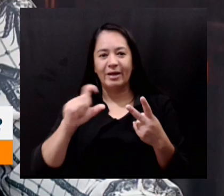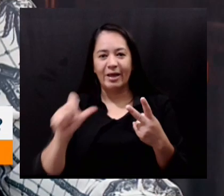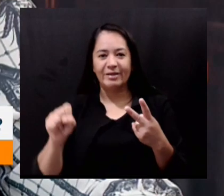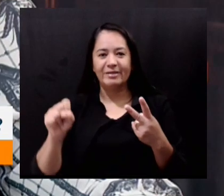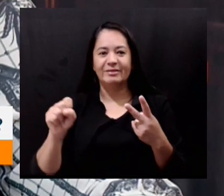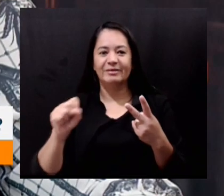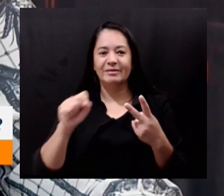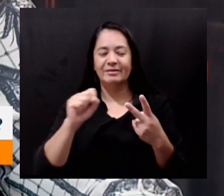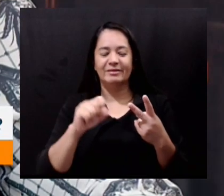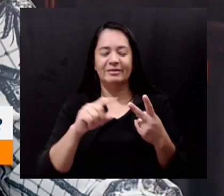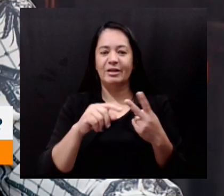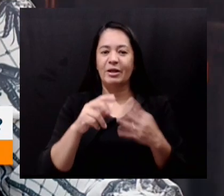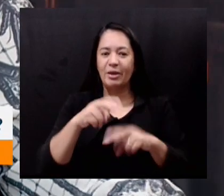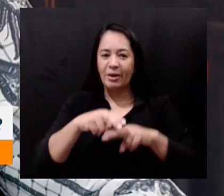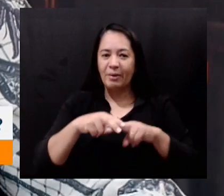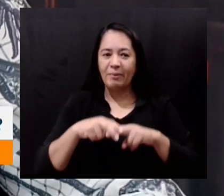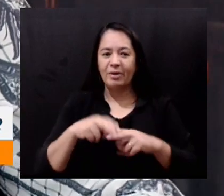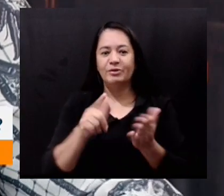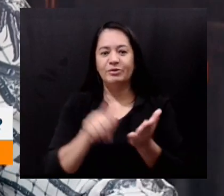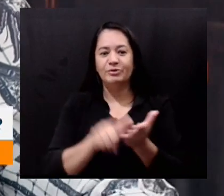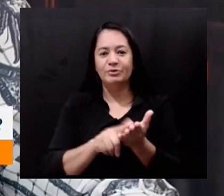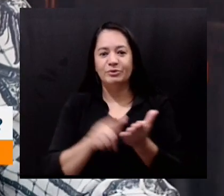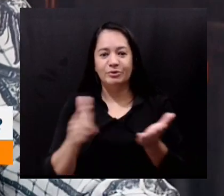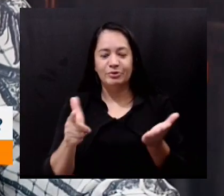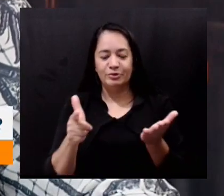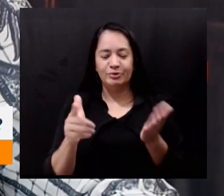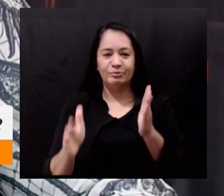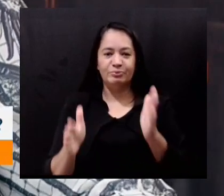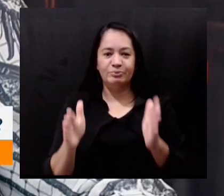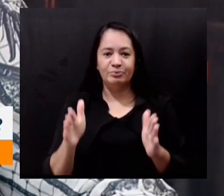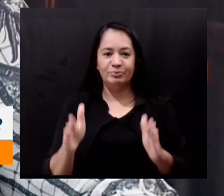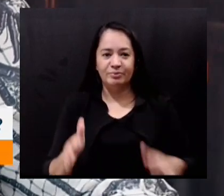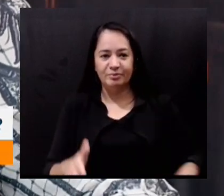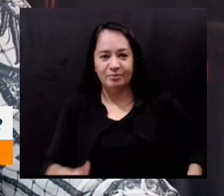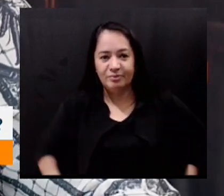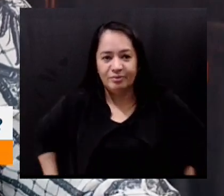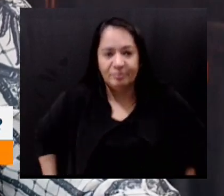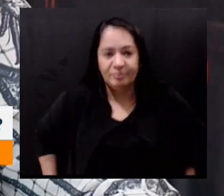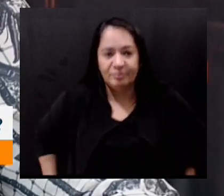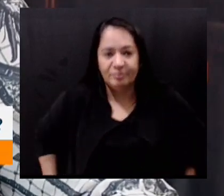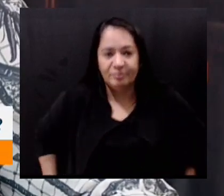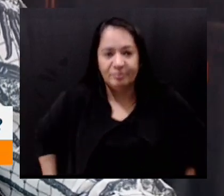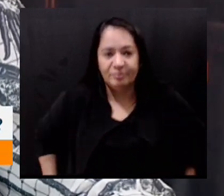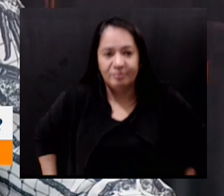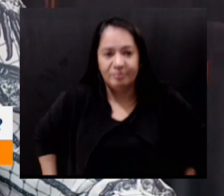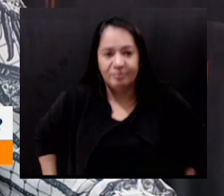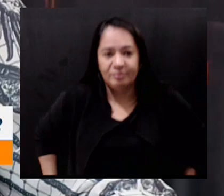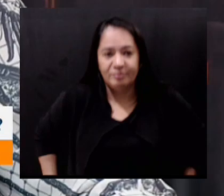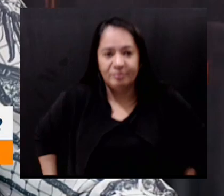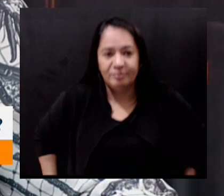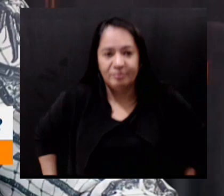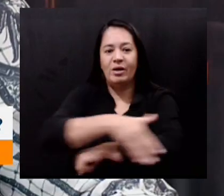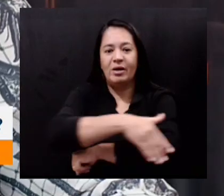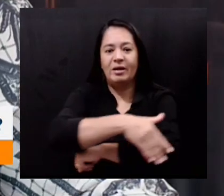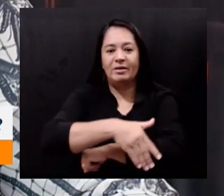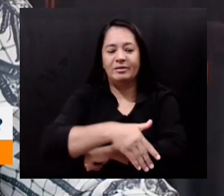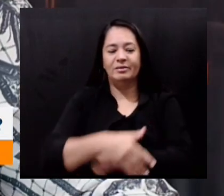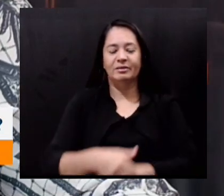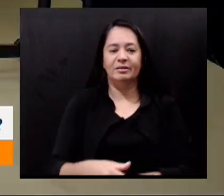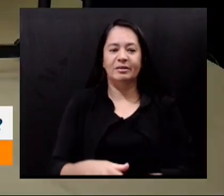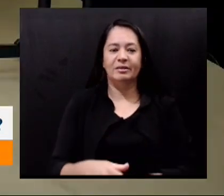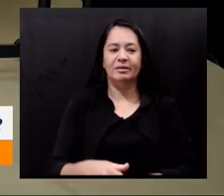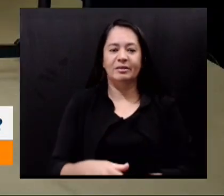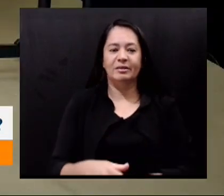época, e quando se encontravam na rua, muitas vezes tinha disputa física mesmo Uau! ali, né.